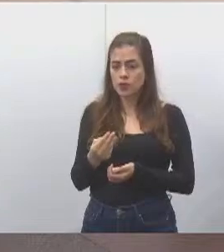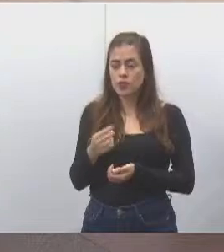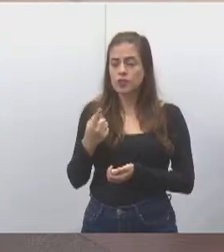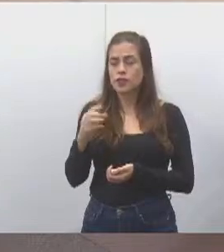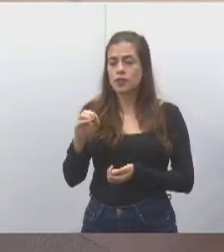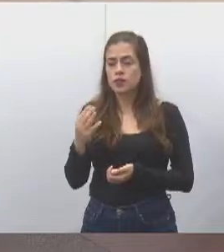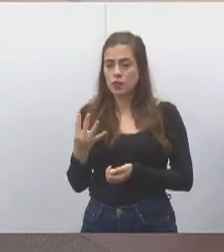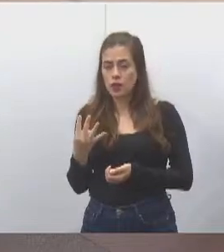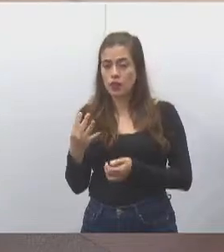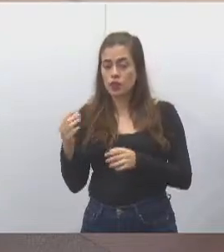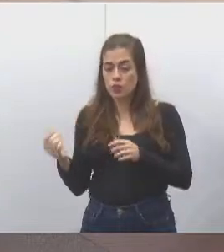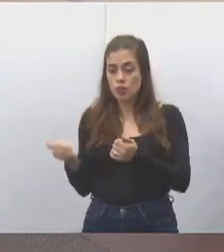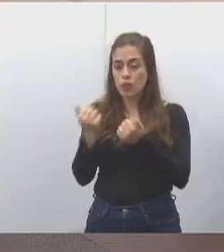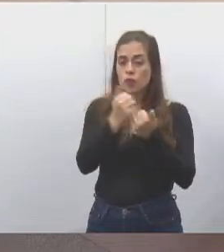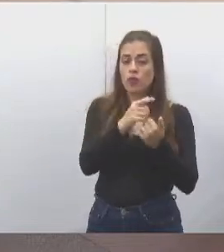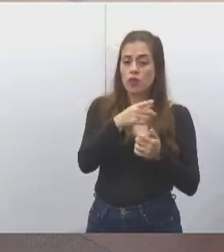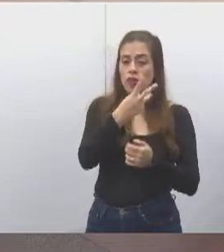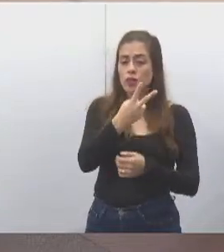21.104.185, foi para